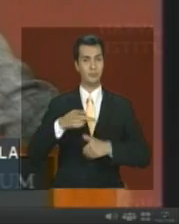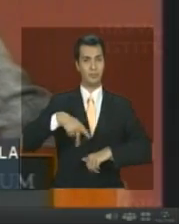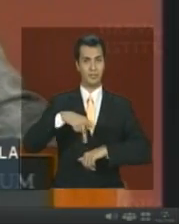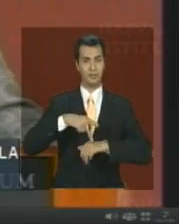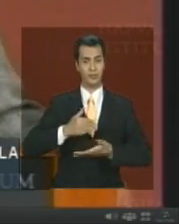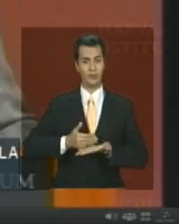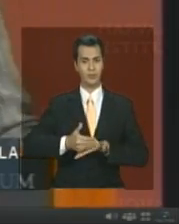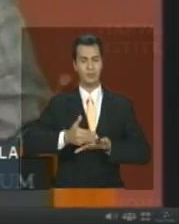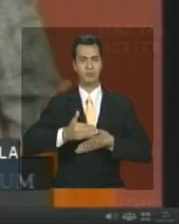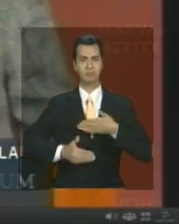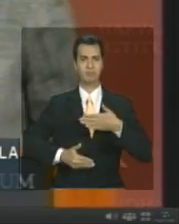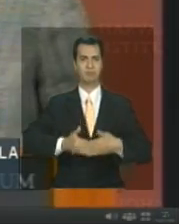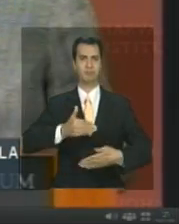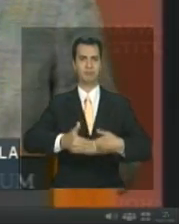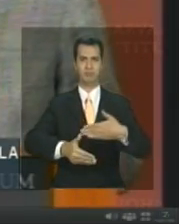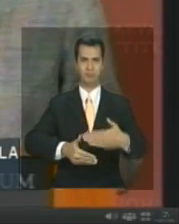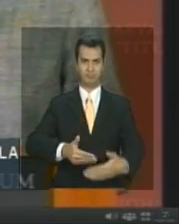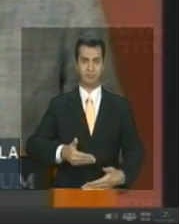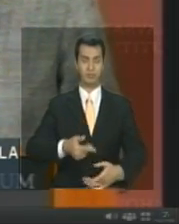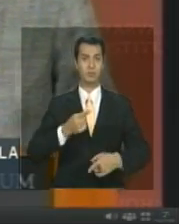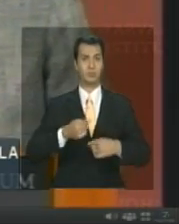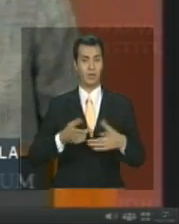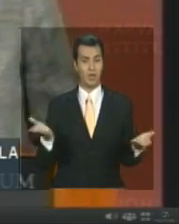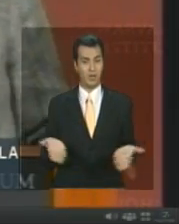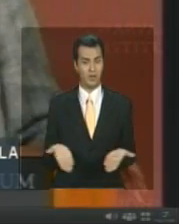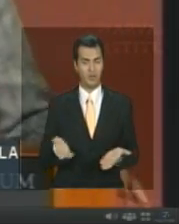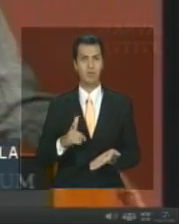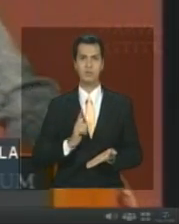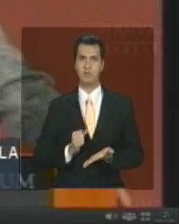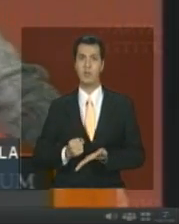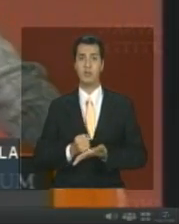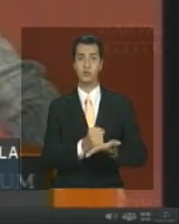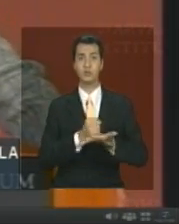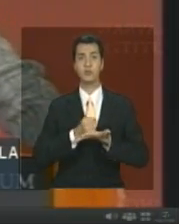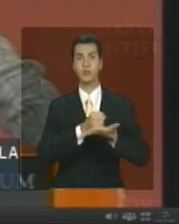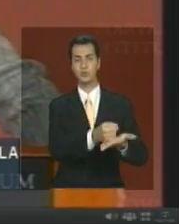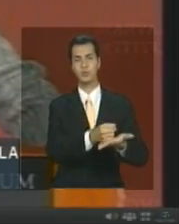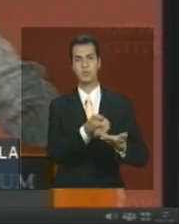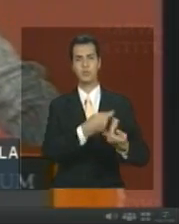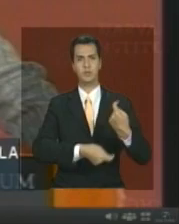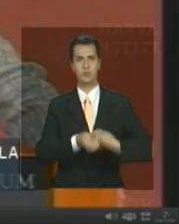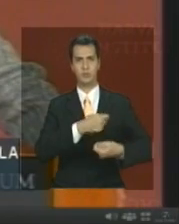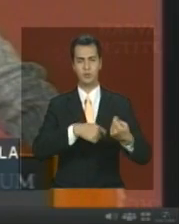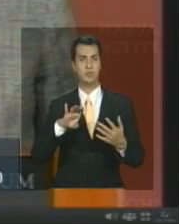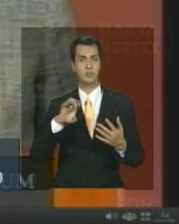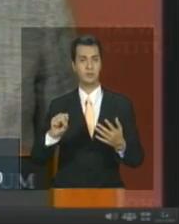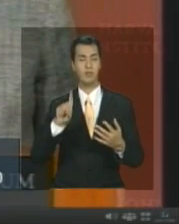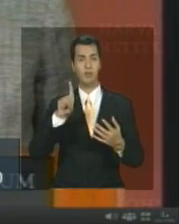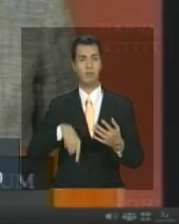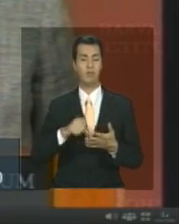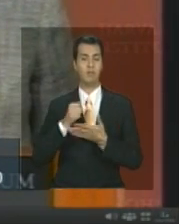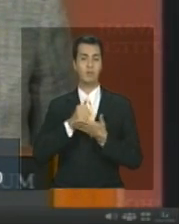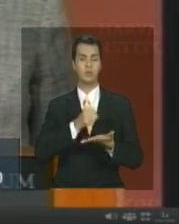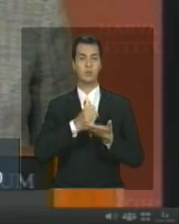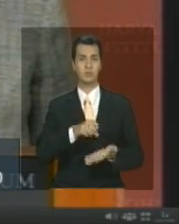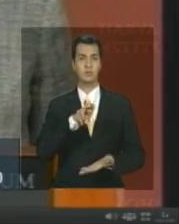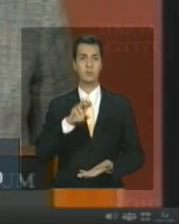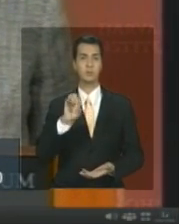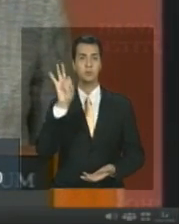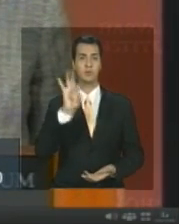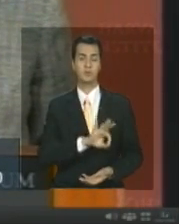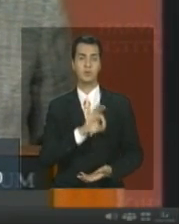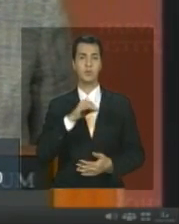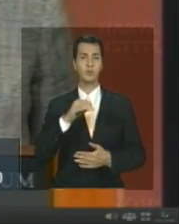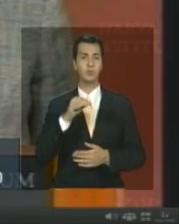na verdade, têm sustentado o crescimento econômico nesses últimos anos. Mas a posição que o